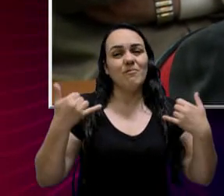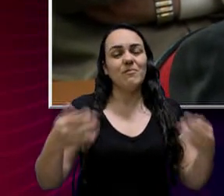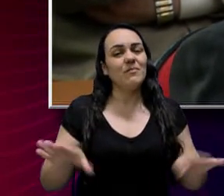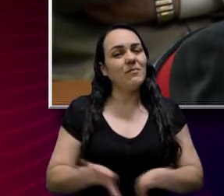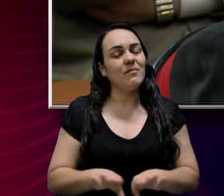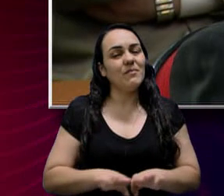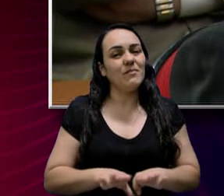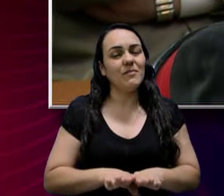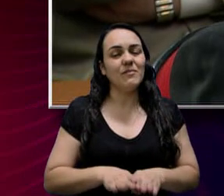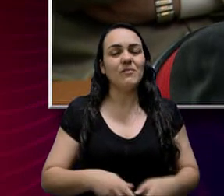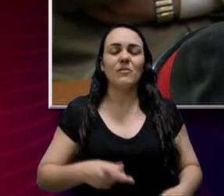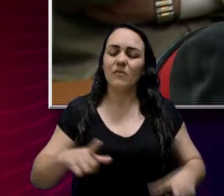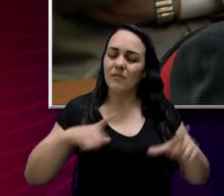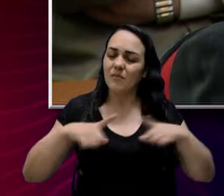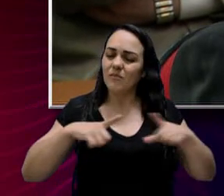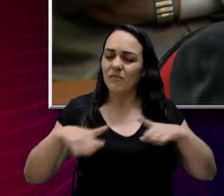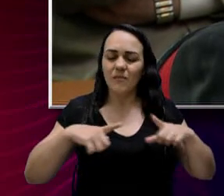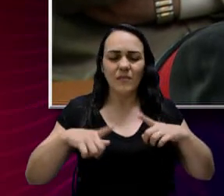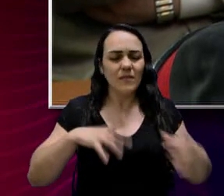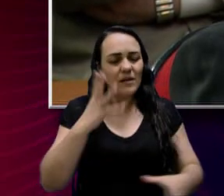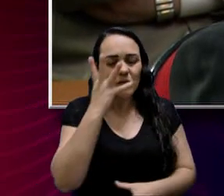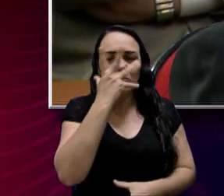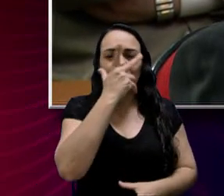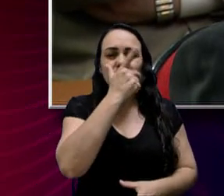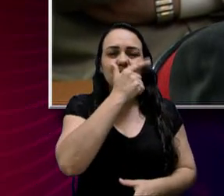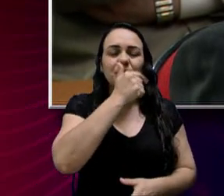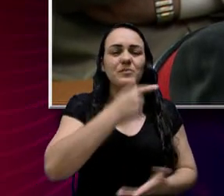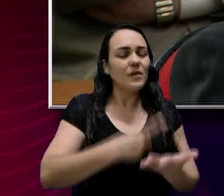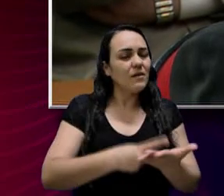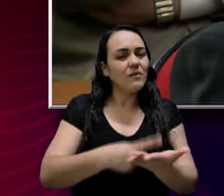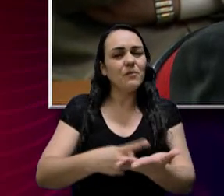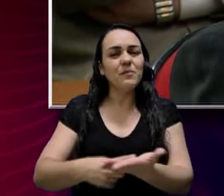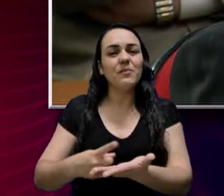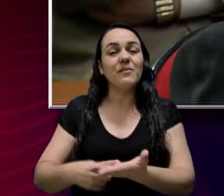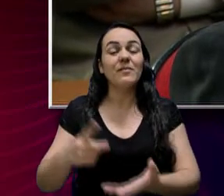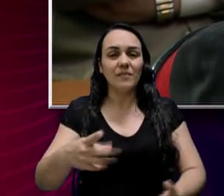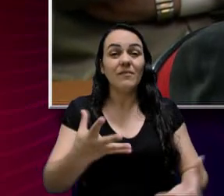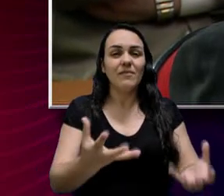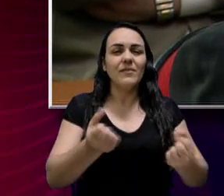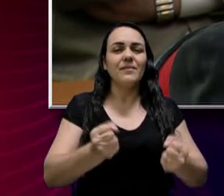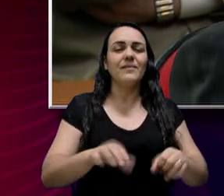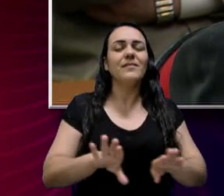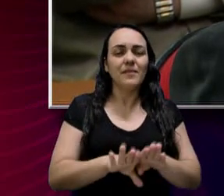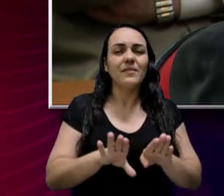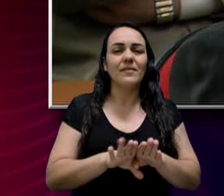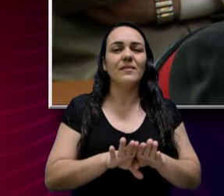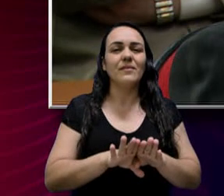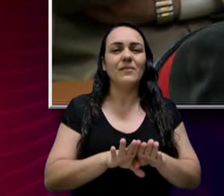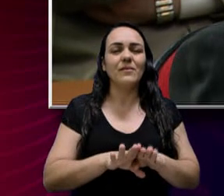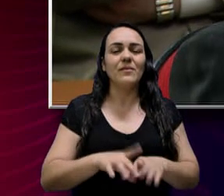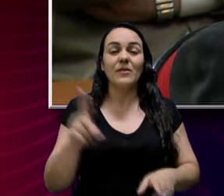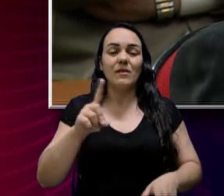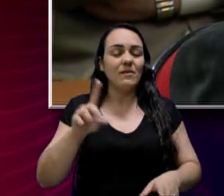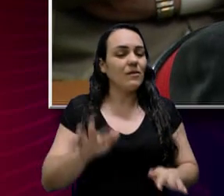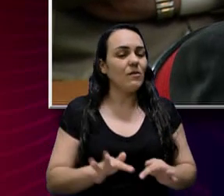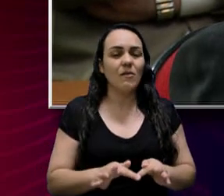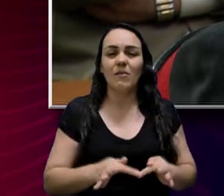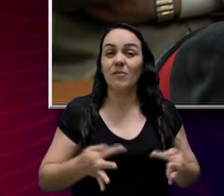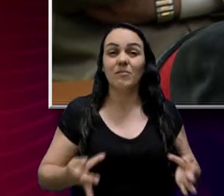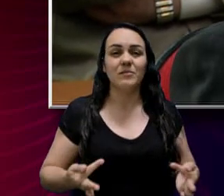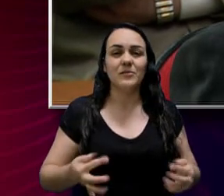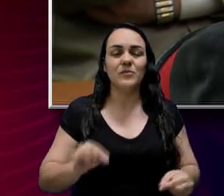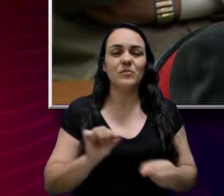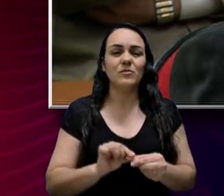excelente trabalho e desempenho, foi convidado e aceitou o desafio, não simples,